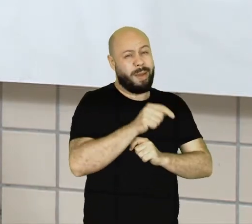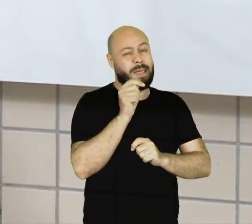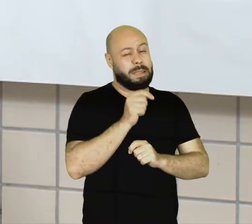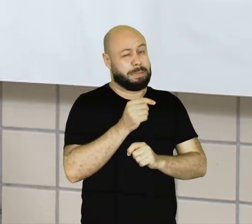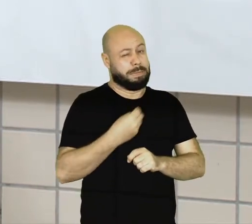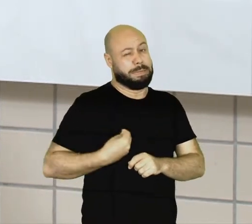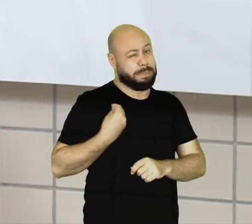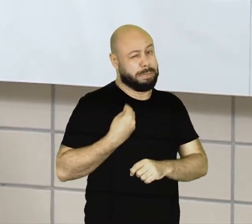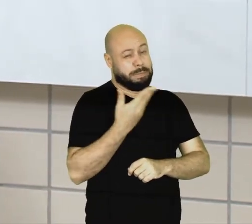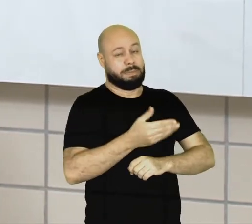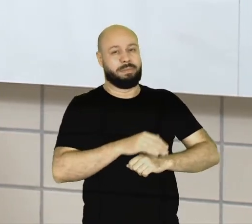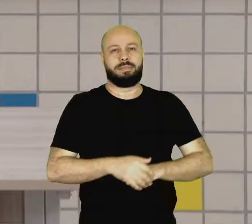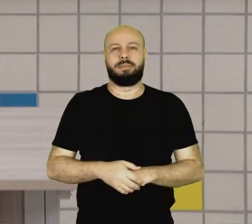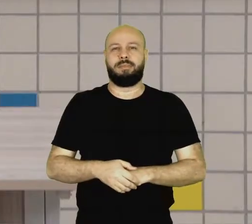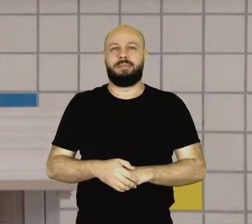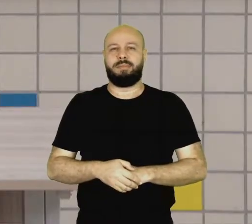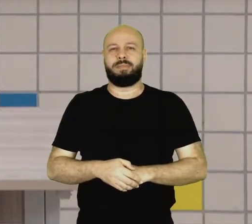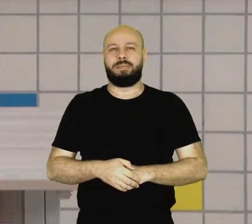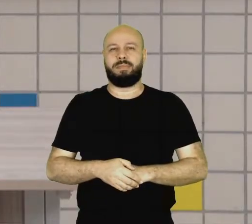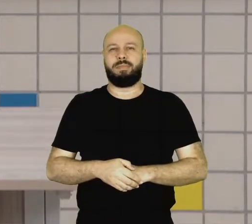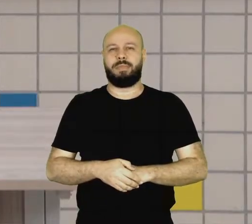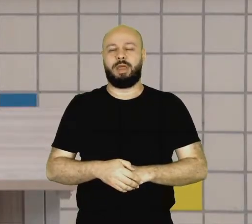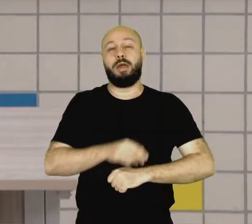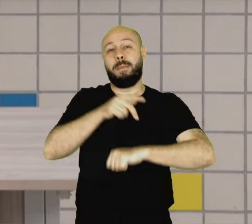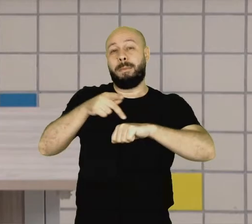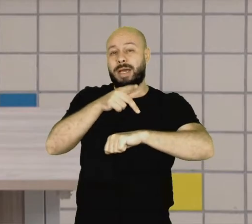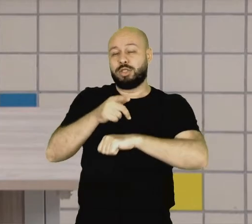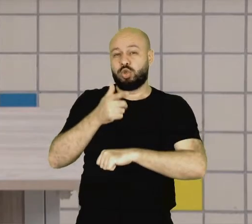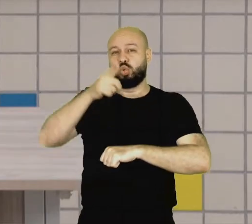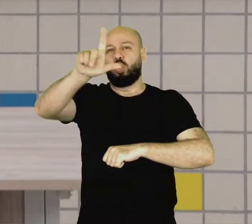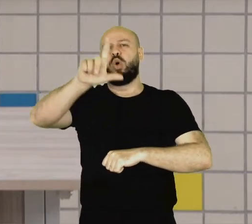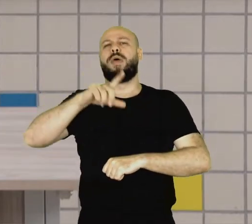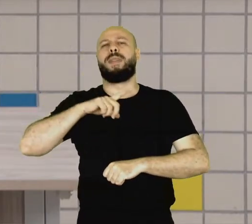enfrentando, ok? Um outro país que tem uma